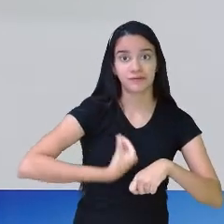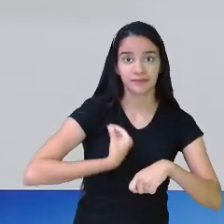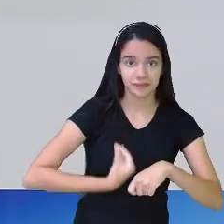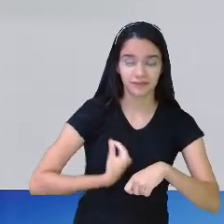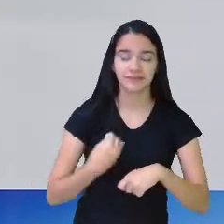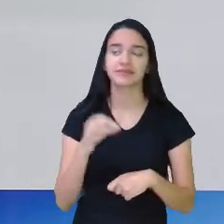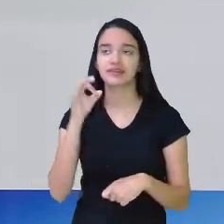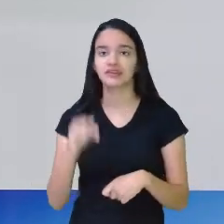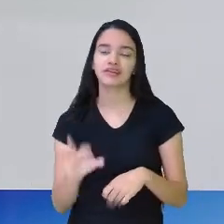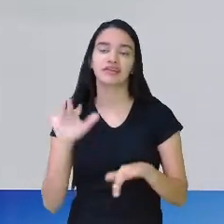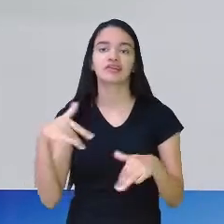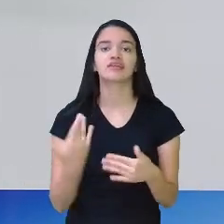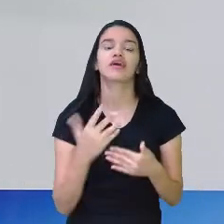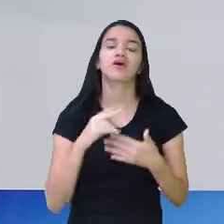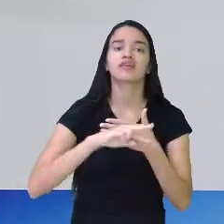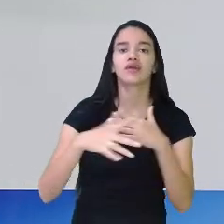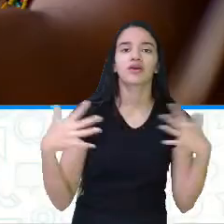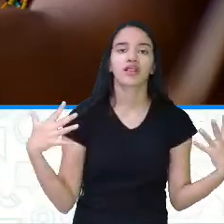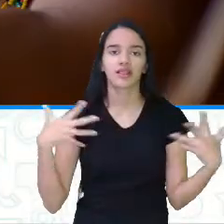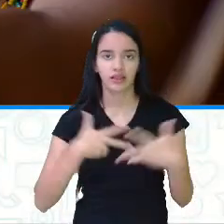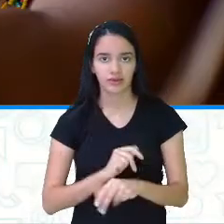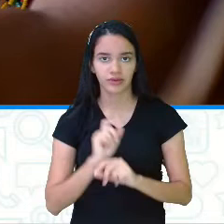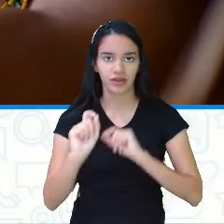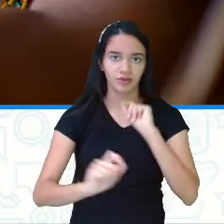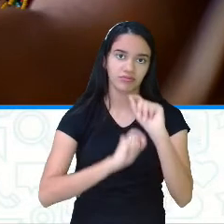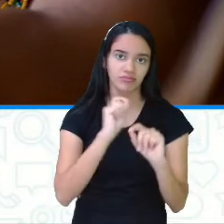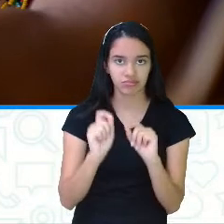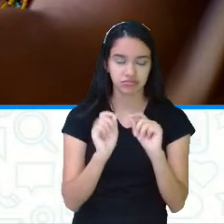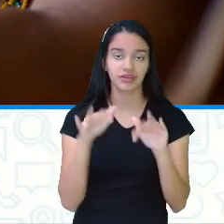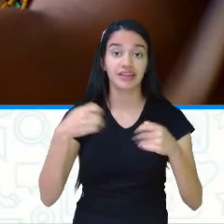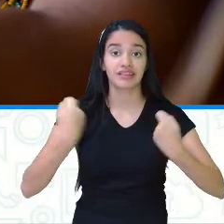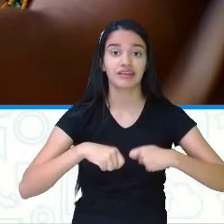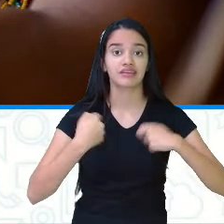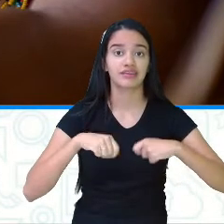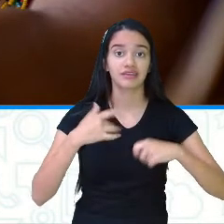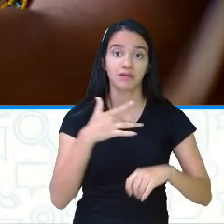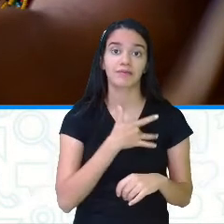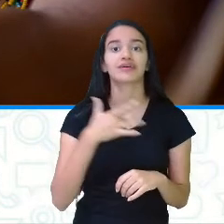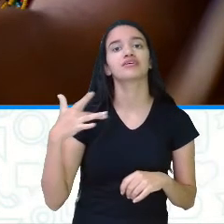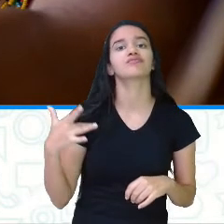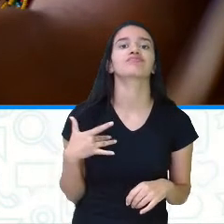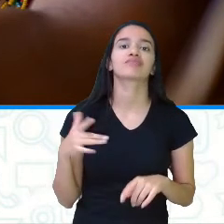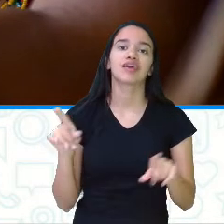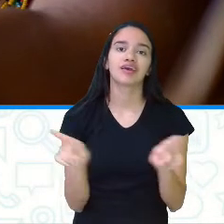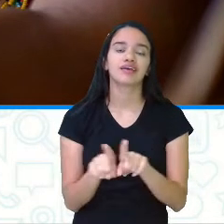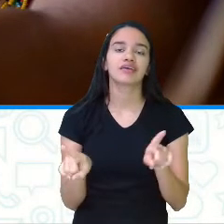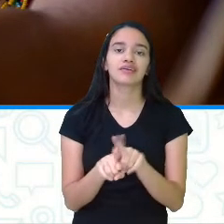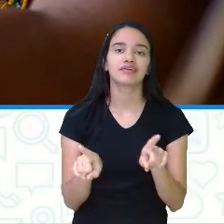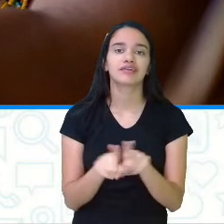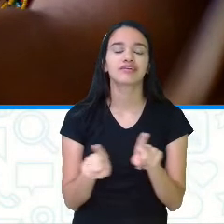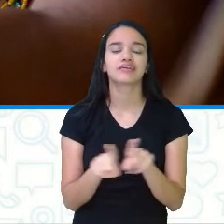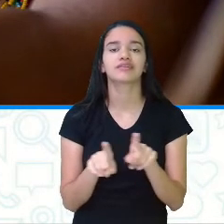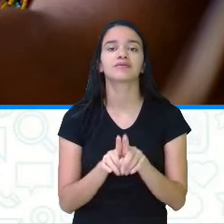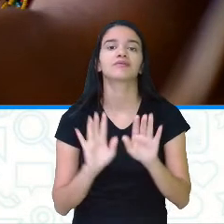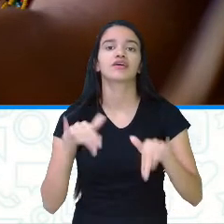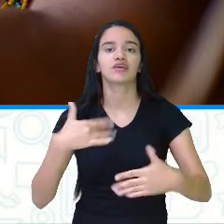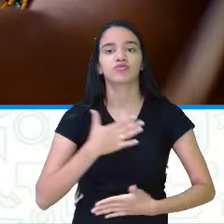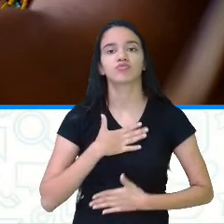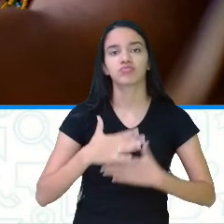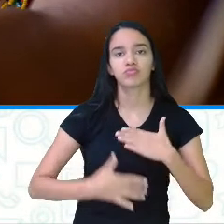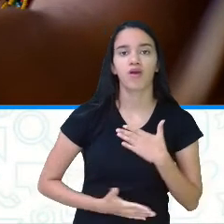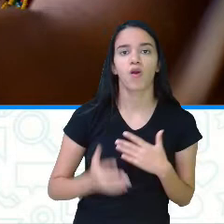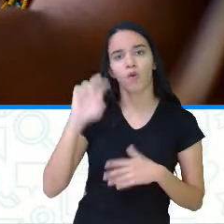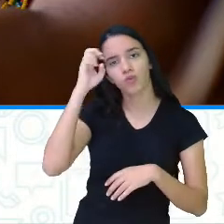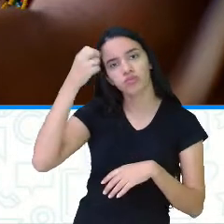tá? Esses recursos naturais são necessários para o seu bem-estar e sua reprodução física e